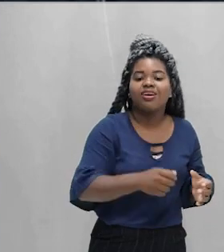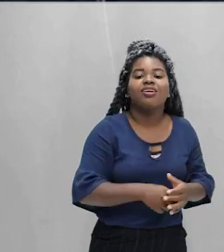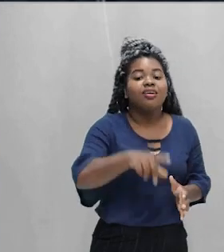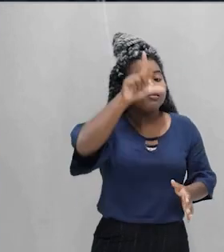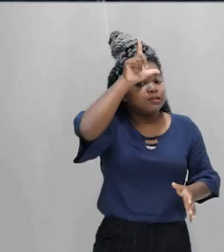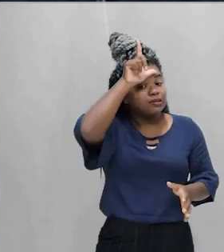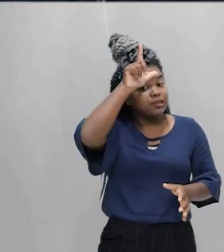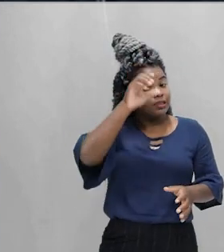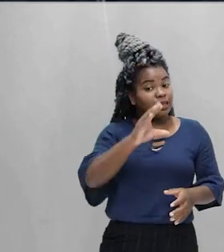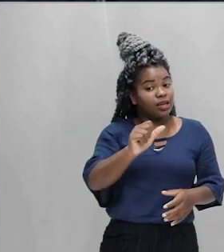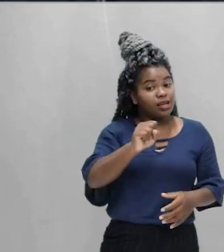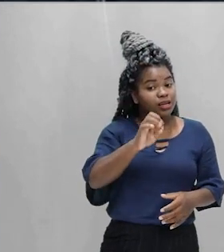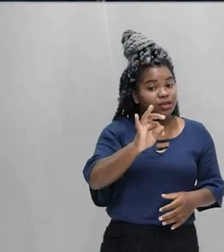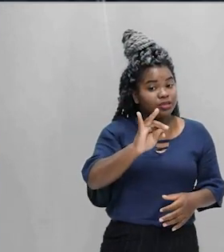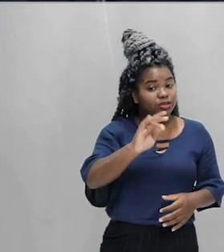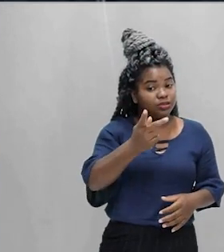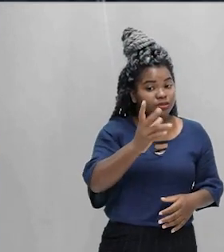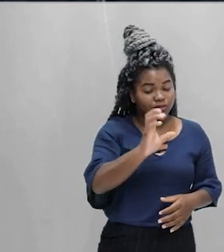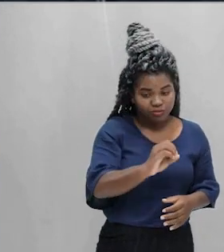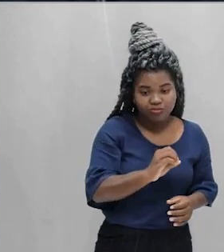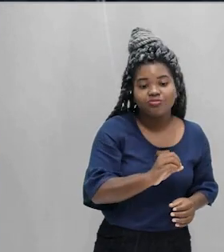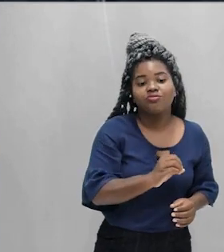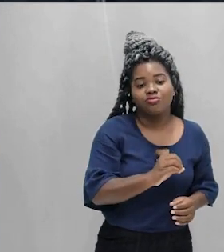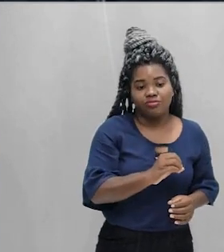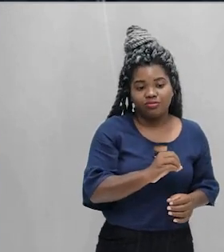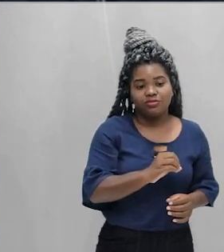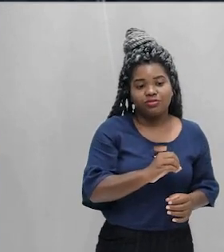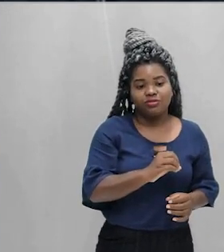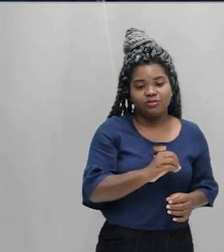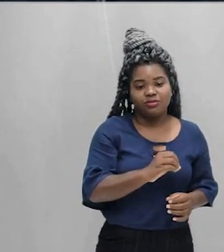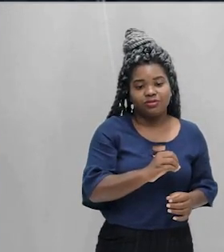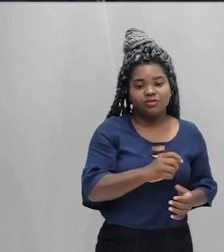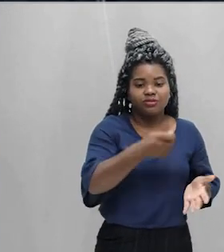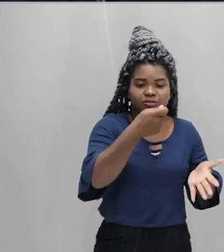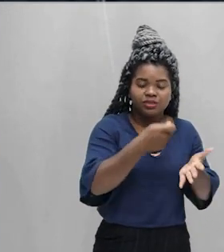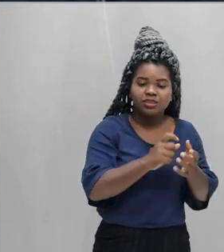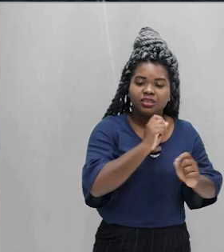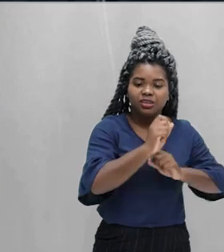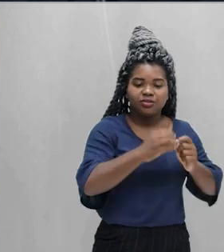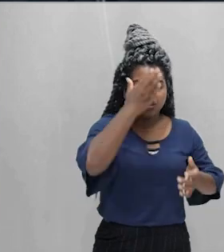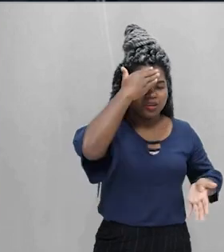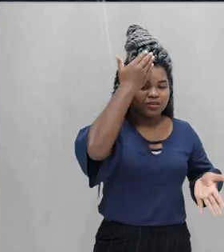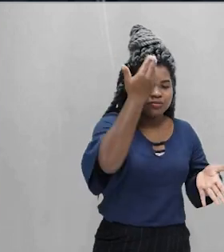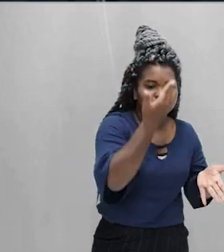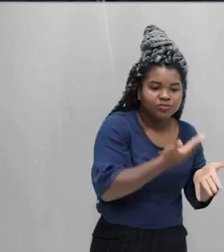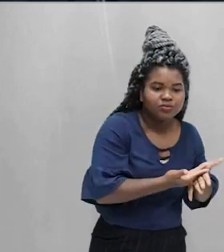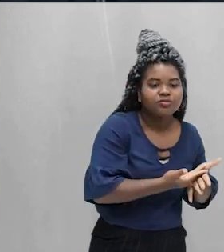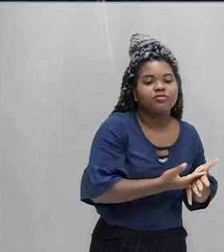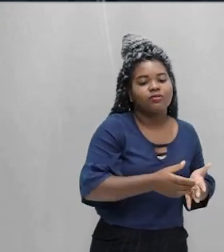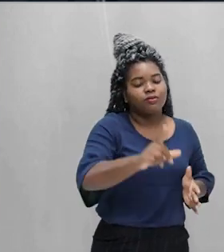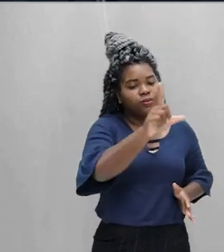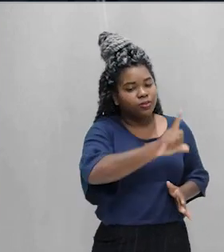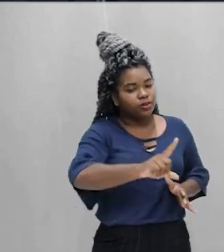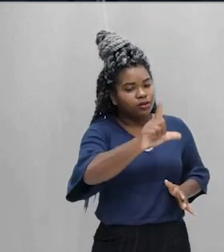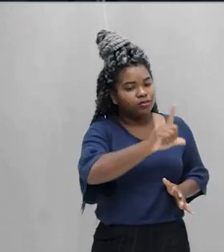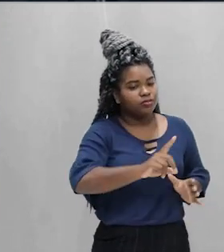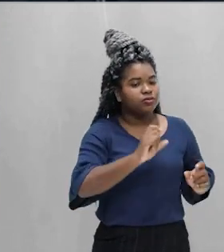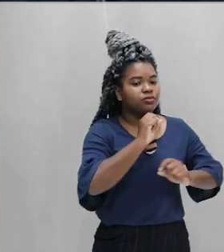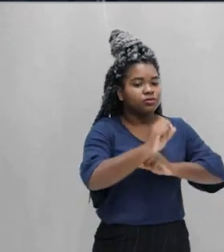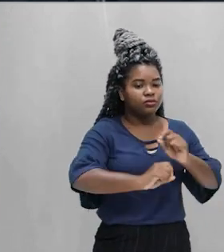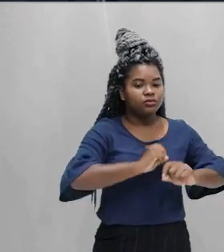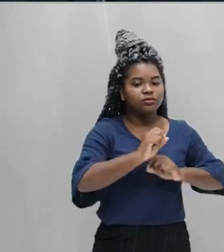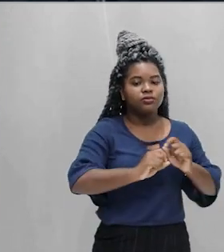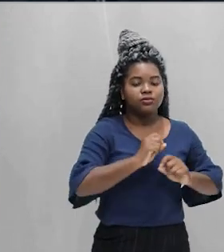Castilho. Ele era formado por intelectuais que defendiam o status quo literário. O que é